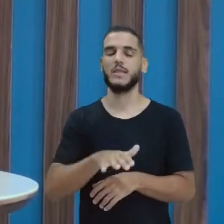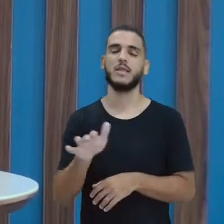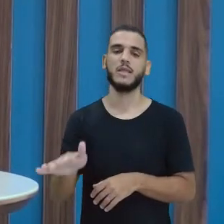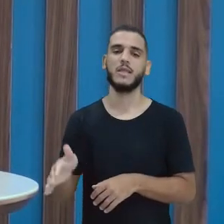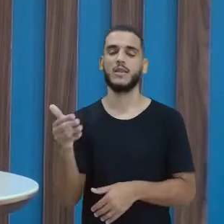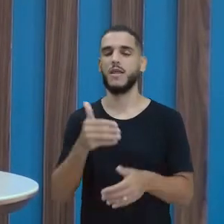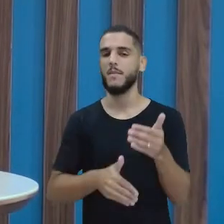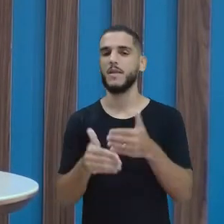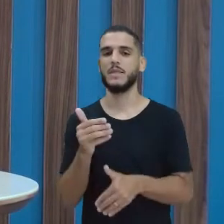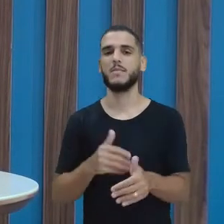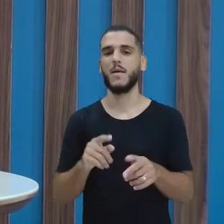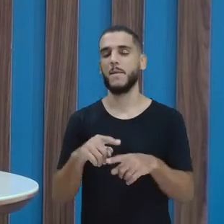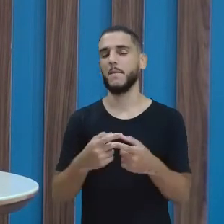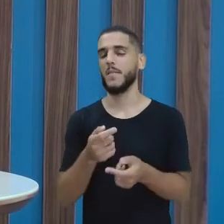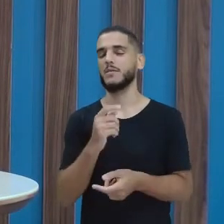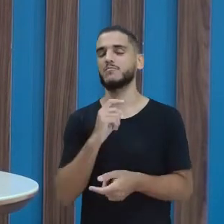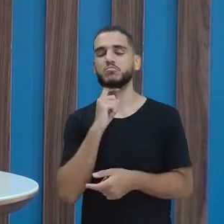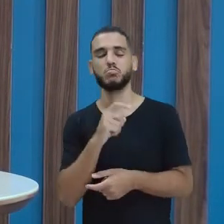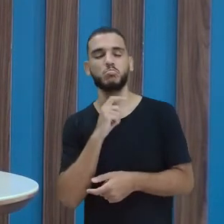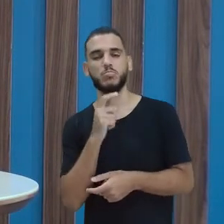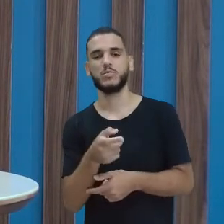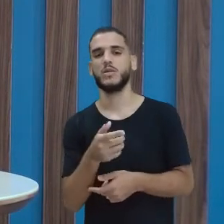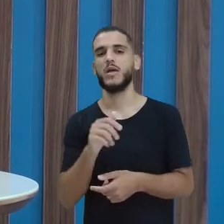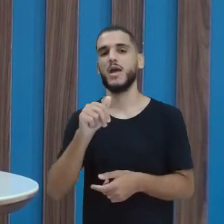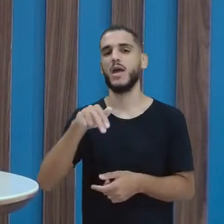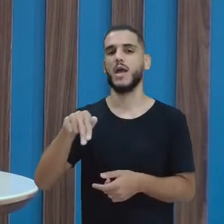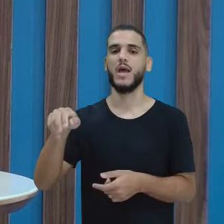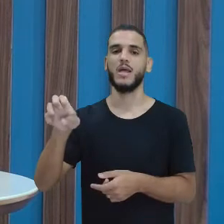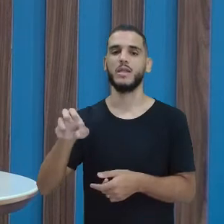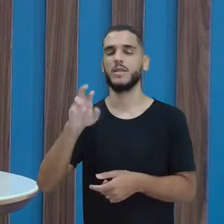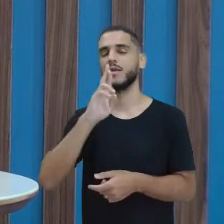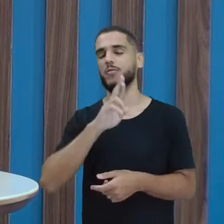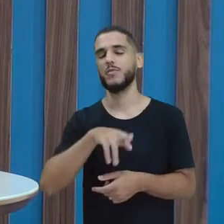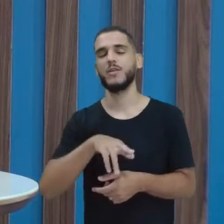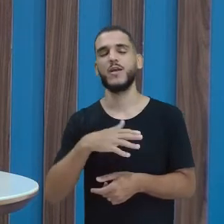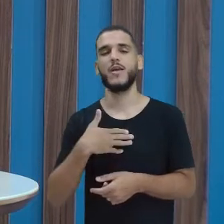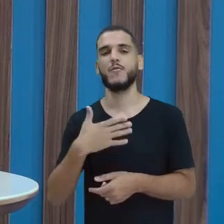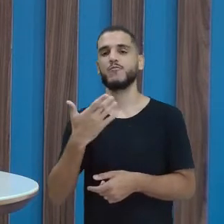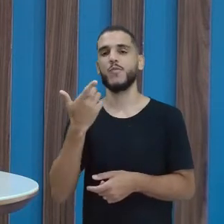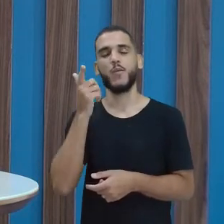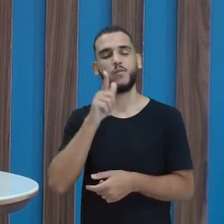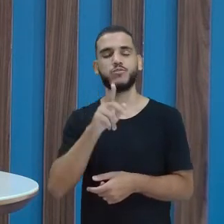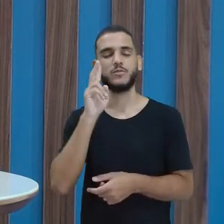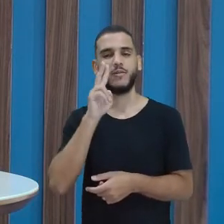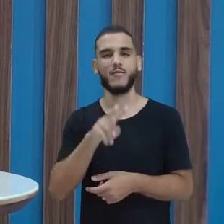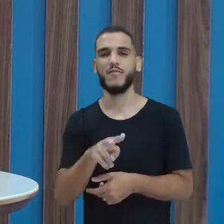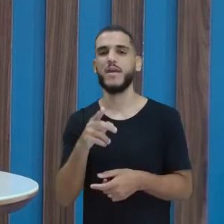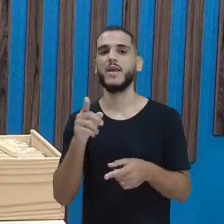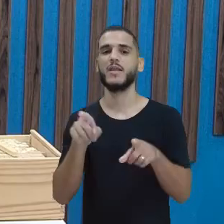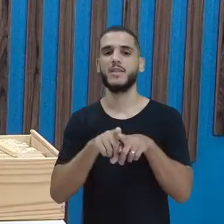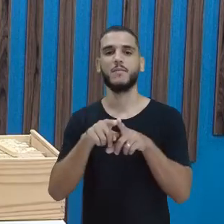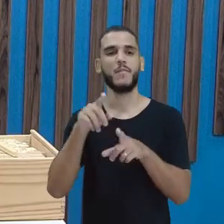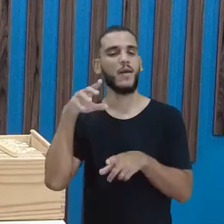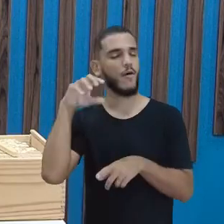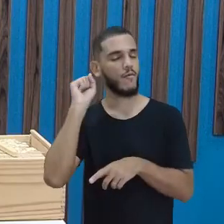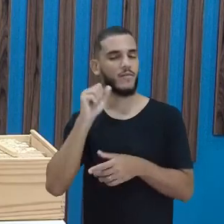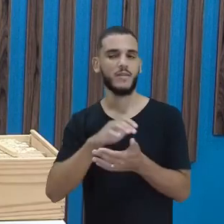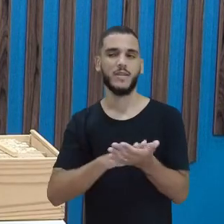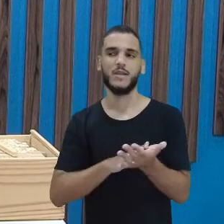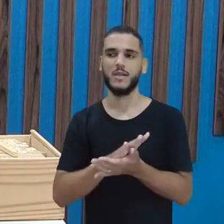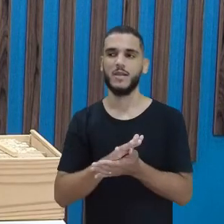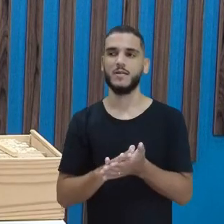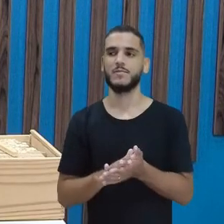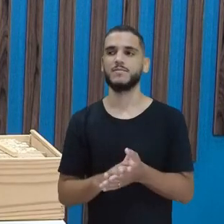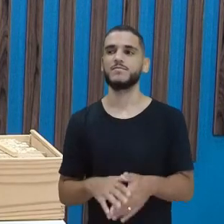aqui querendo participar. Ana Então, já falou, né, que está sem áudio e sem vídeo. Então, já sabe, né?